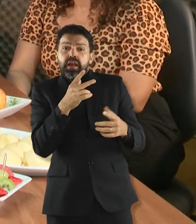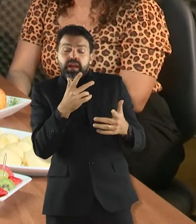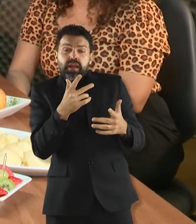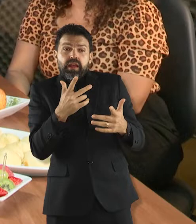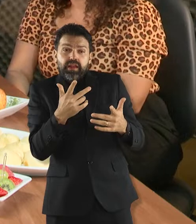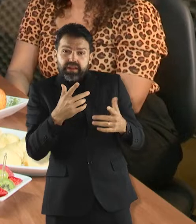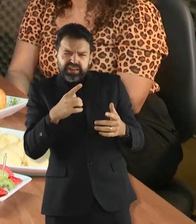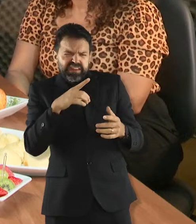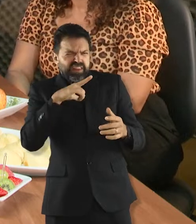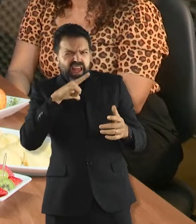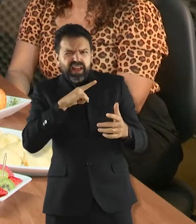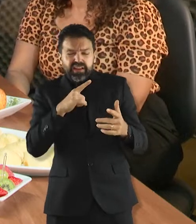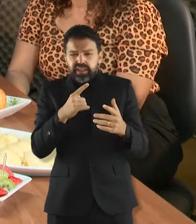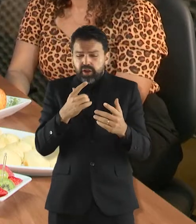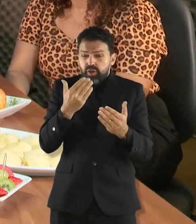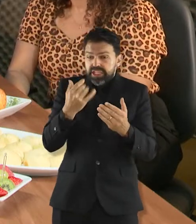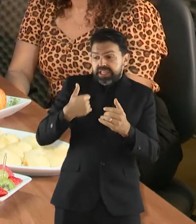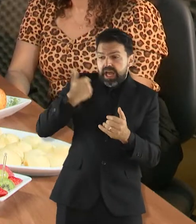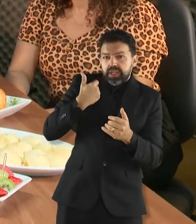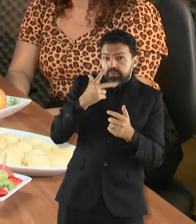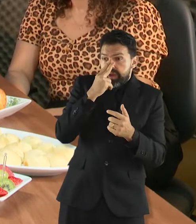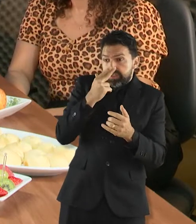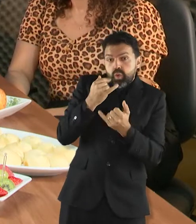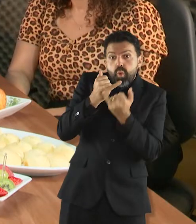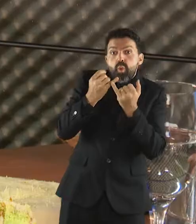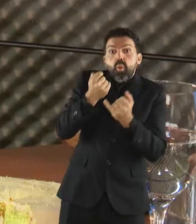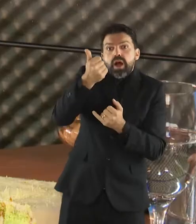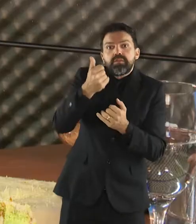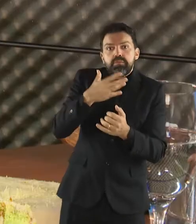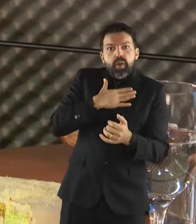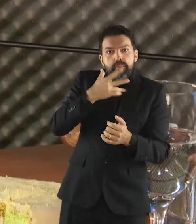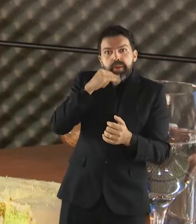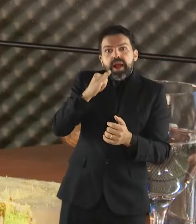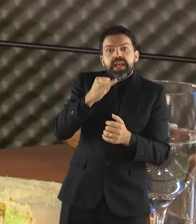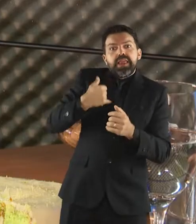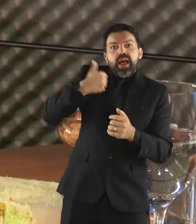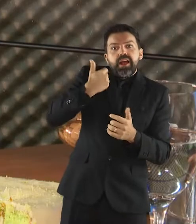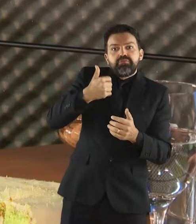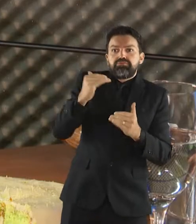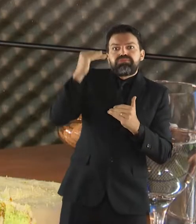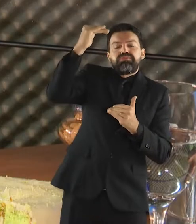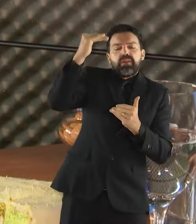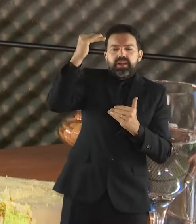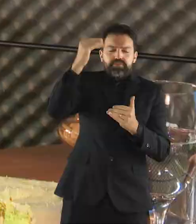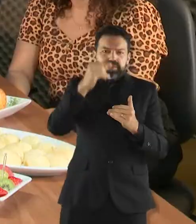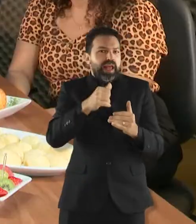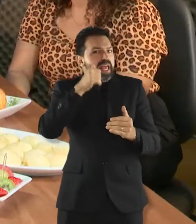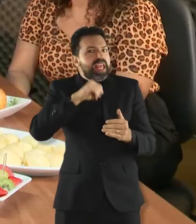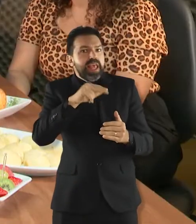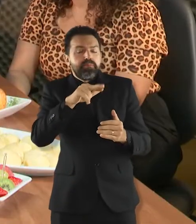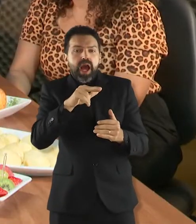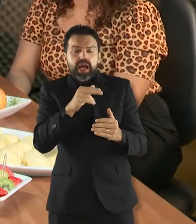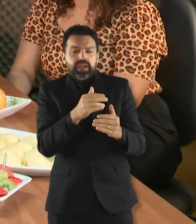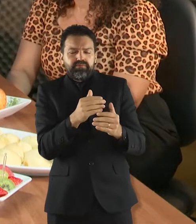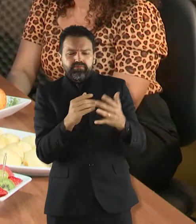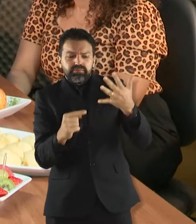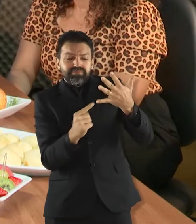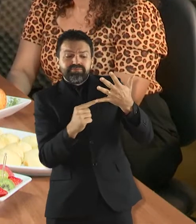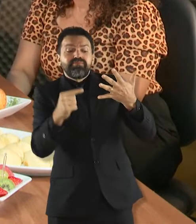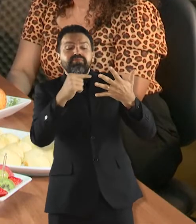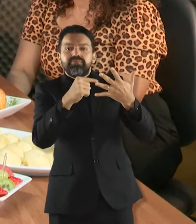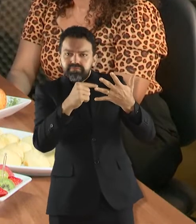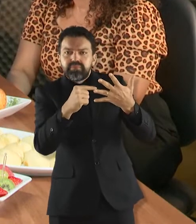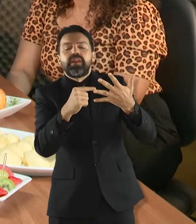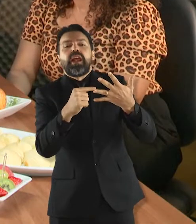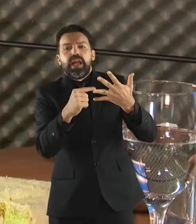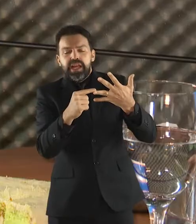tão diferente. Eu tenho uma irmã, que é a mais nova deles, a diferença dela para mim é de 12 anos. Eita! Então, assim,